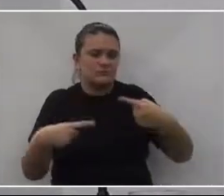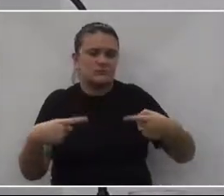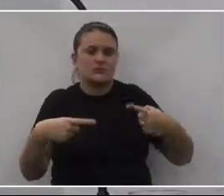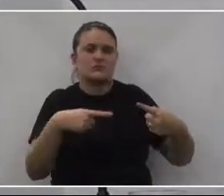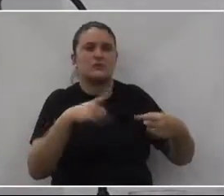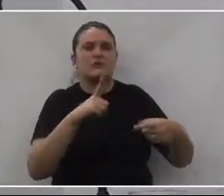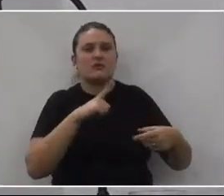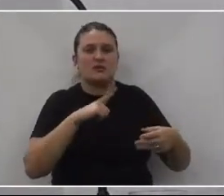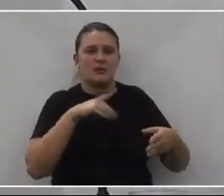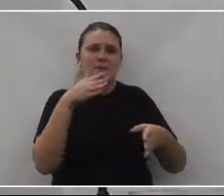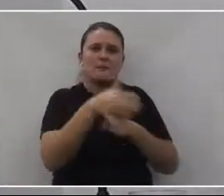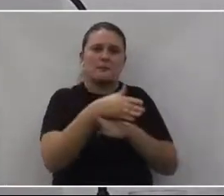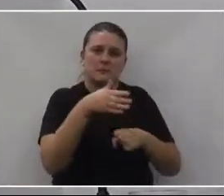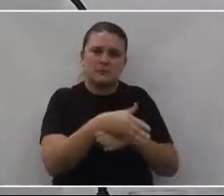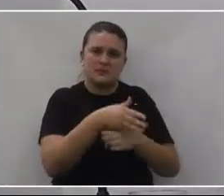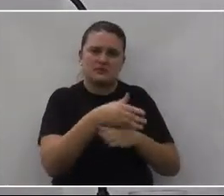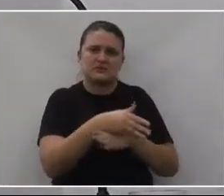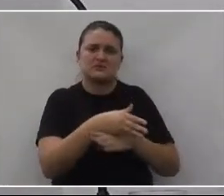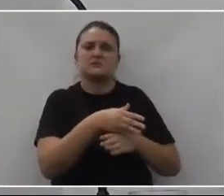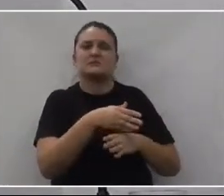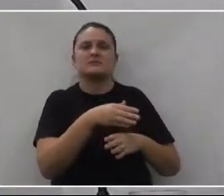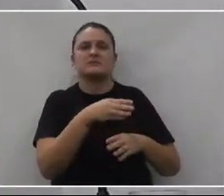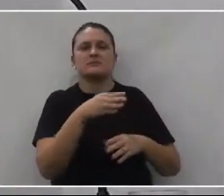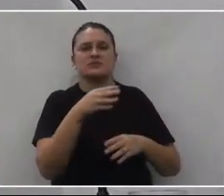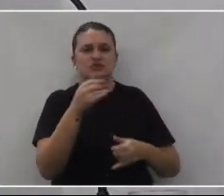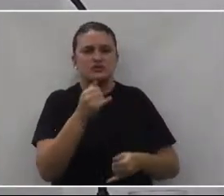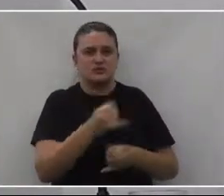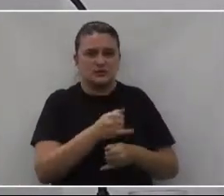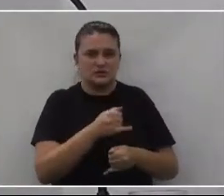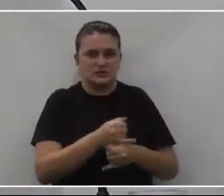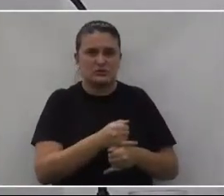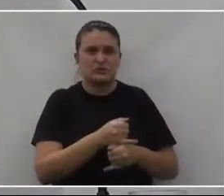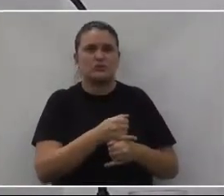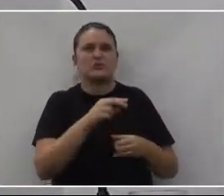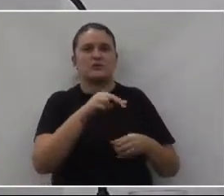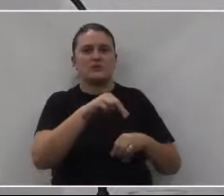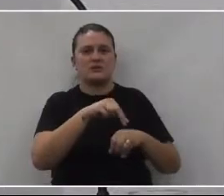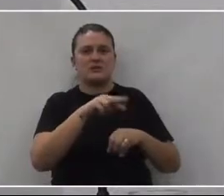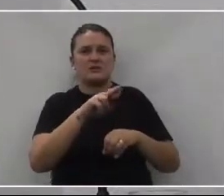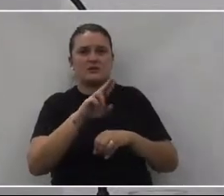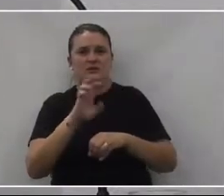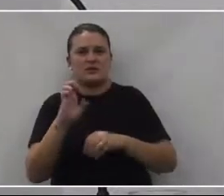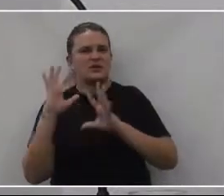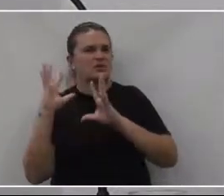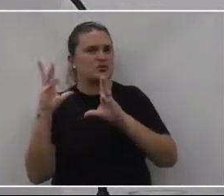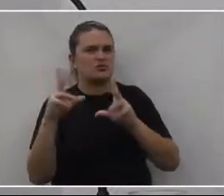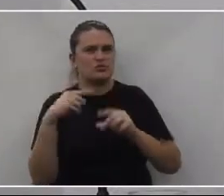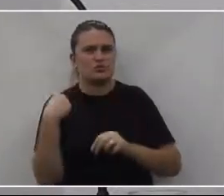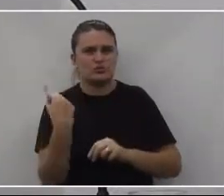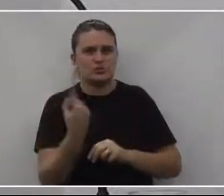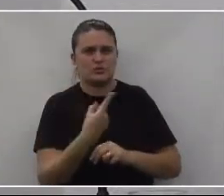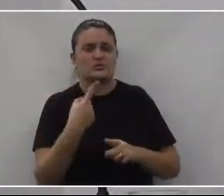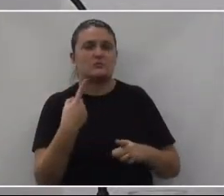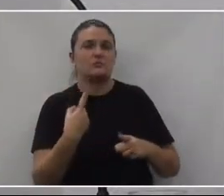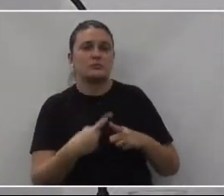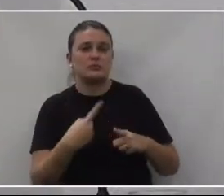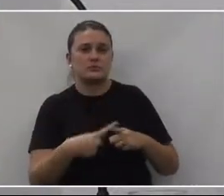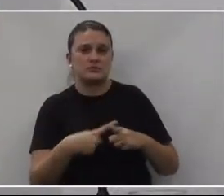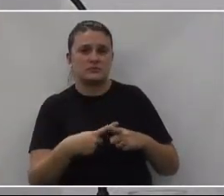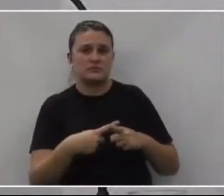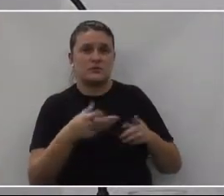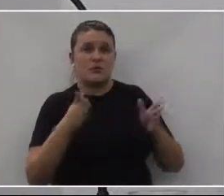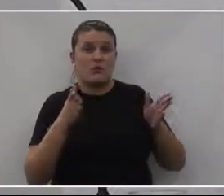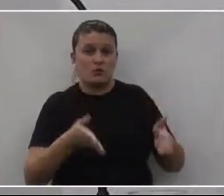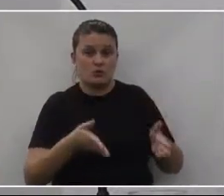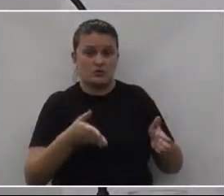ter a participação, conforme aqui já mencionado, dos diretores, do Núcleo de Educação e de todos nós. Por quê?